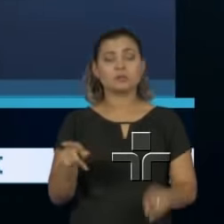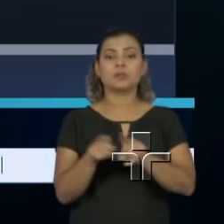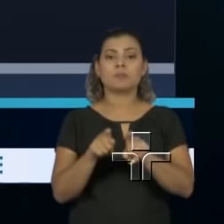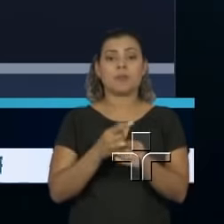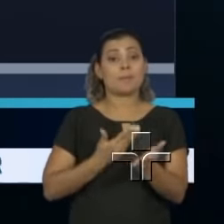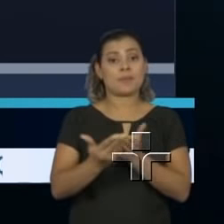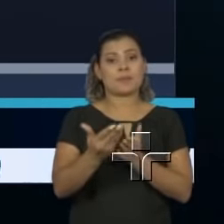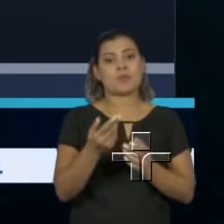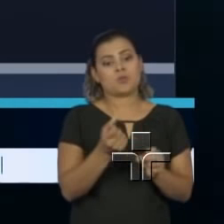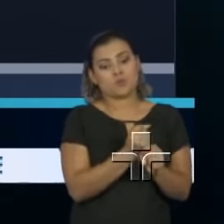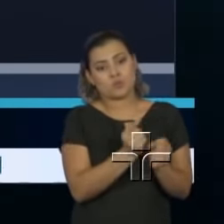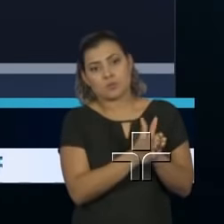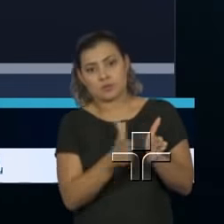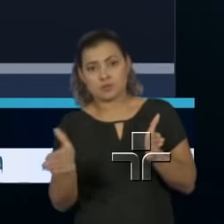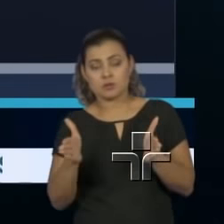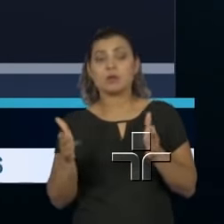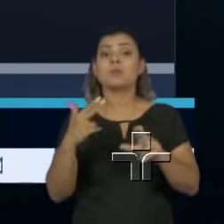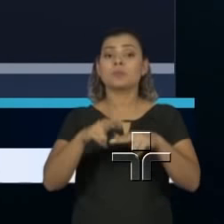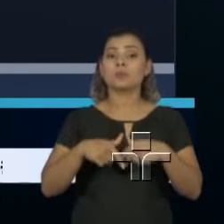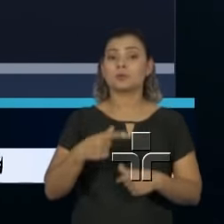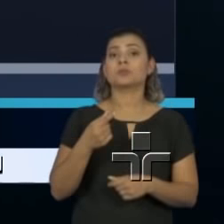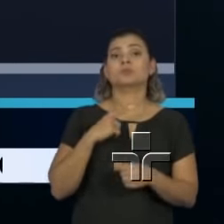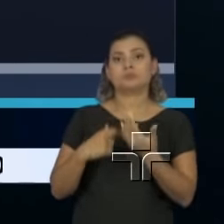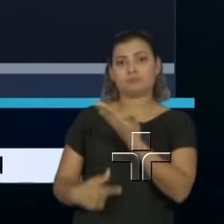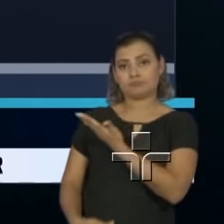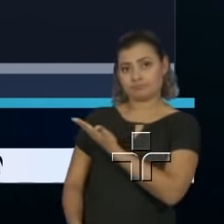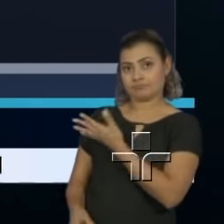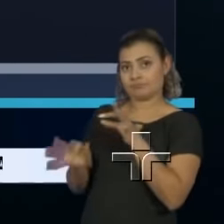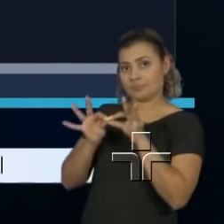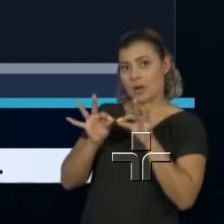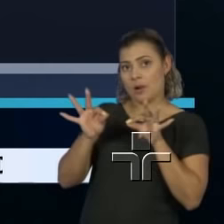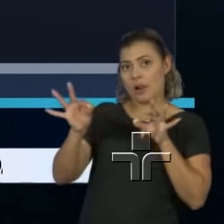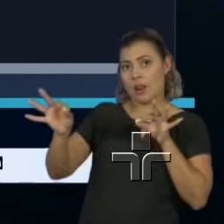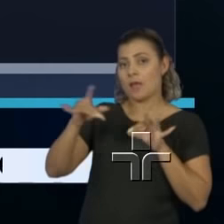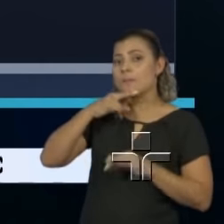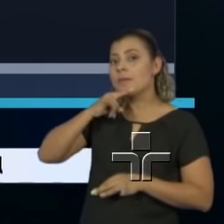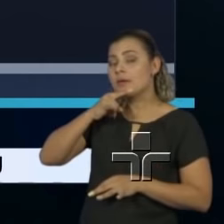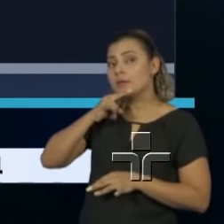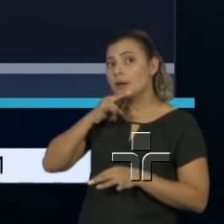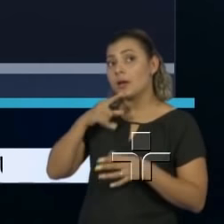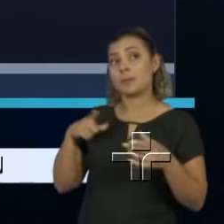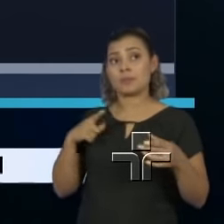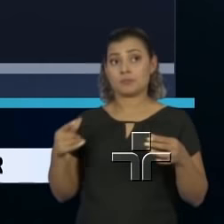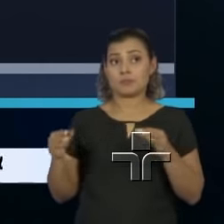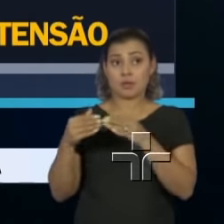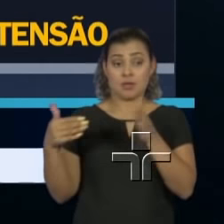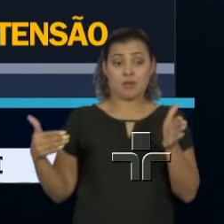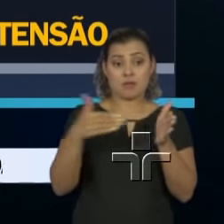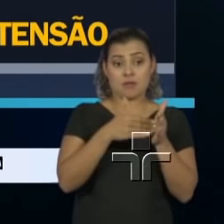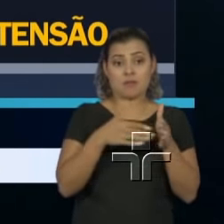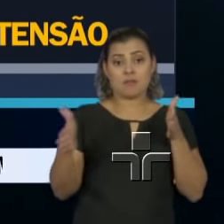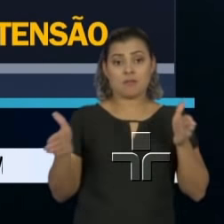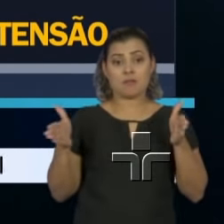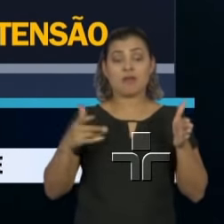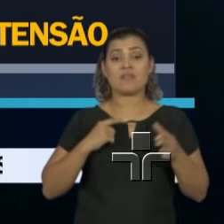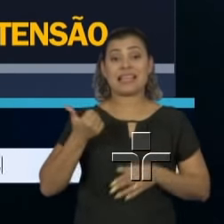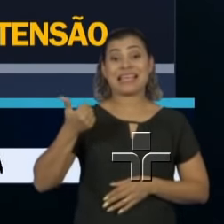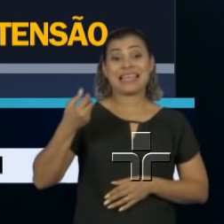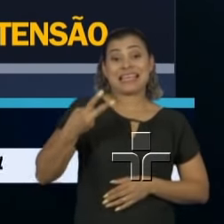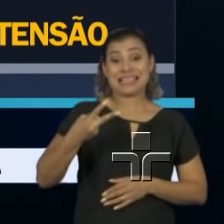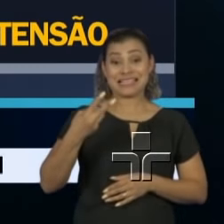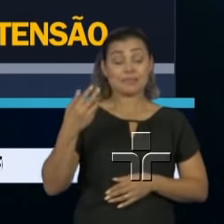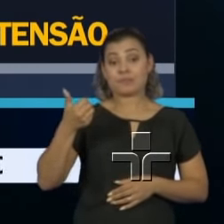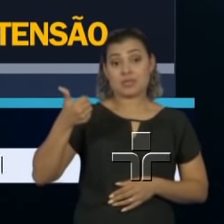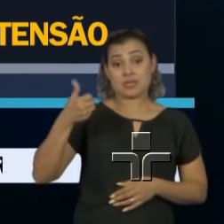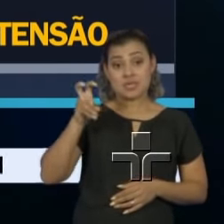Ao longo dos 1.273 quilômetros de rodovias, serão instaladas 15 praças de pedágio que